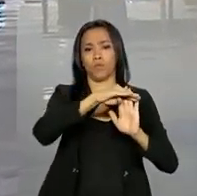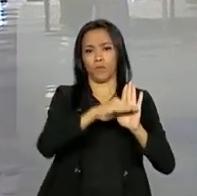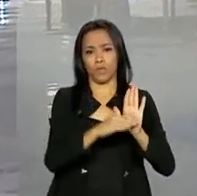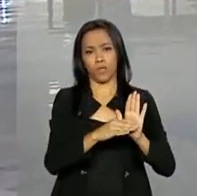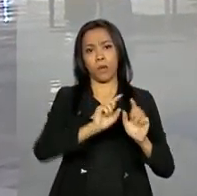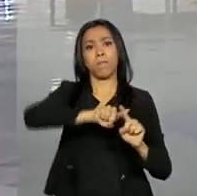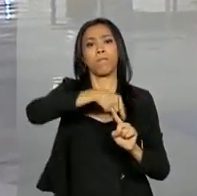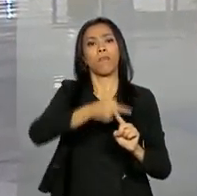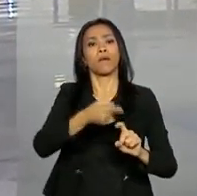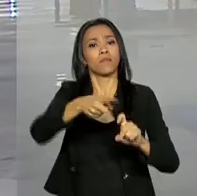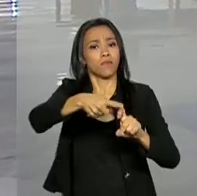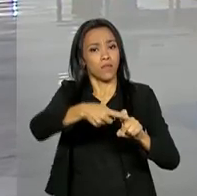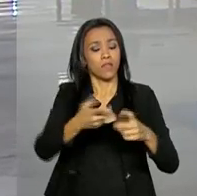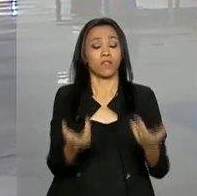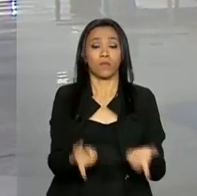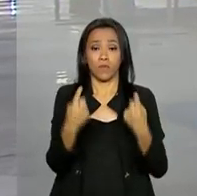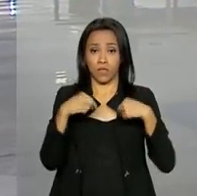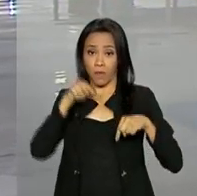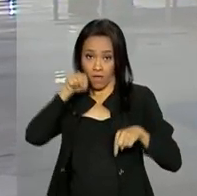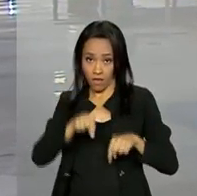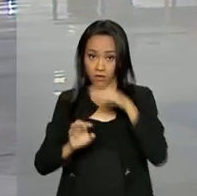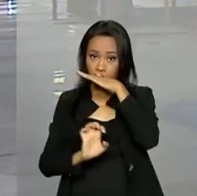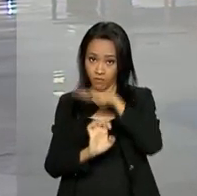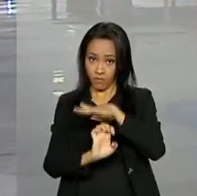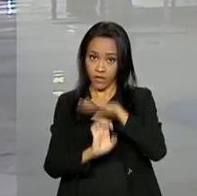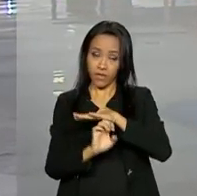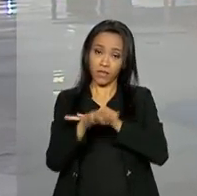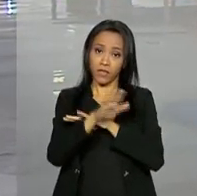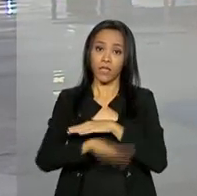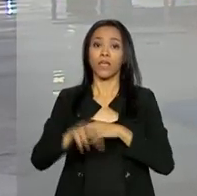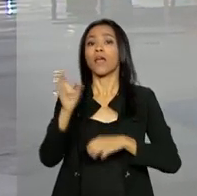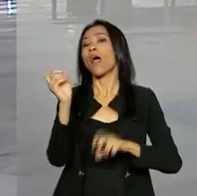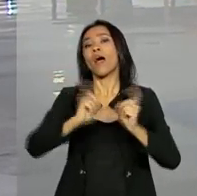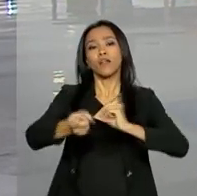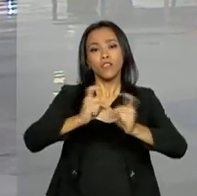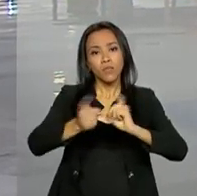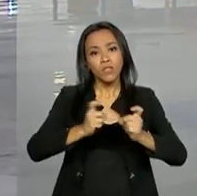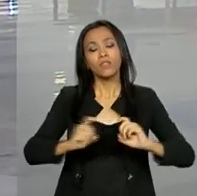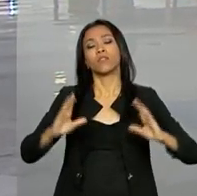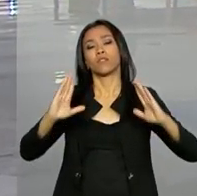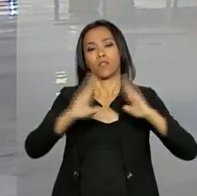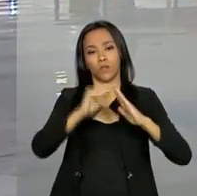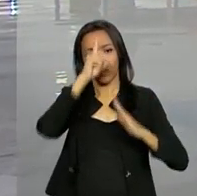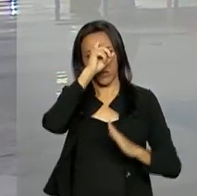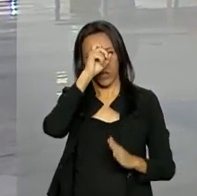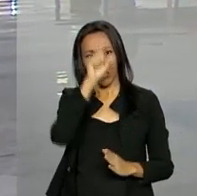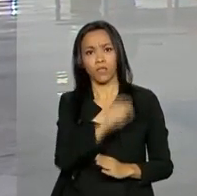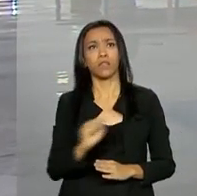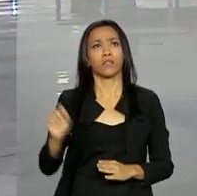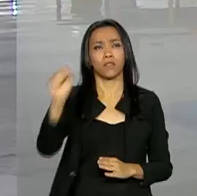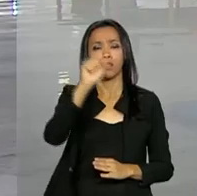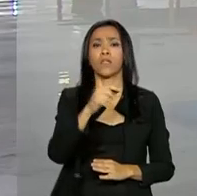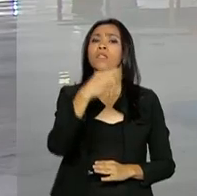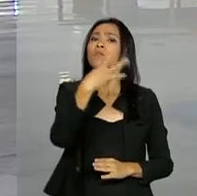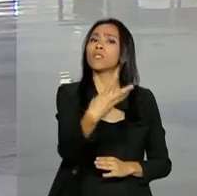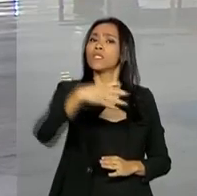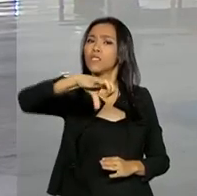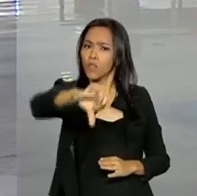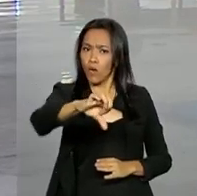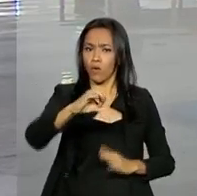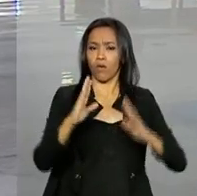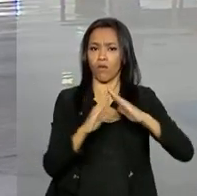filme andré disser a empresa brasileira de serviços hospitalares administra atualmente 39 hospitais universitários federais